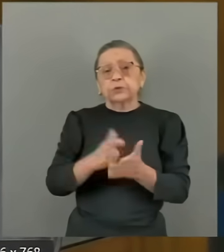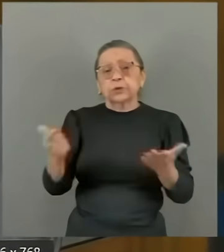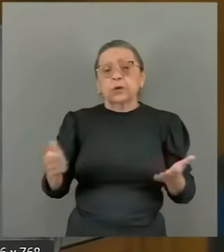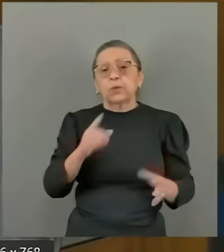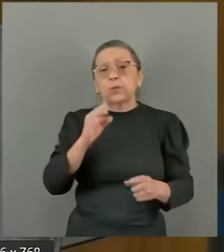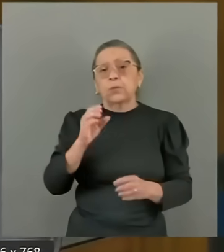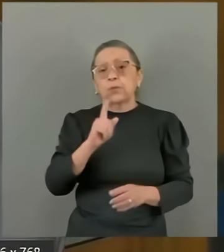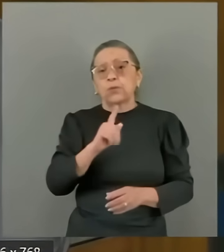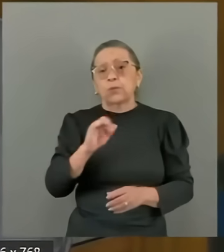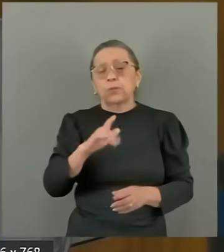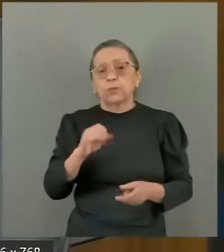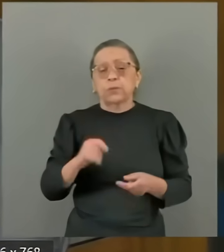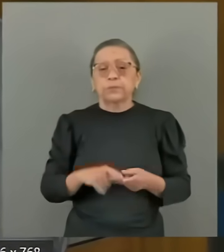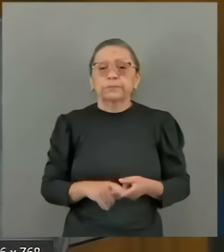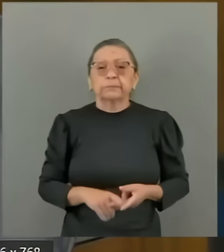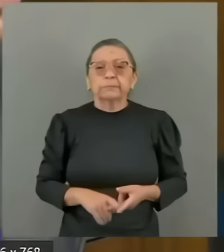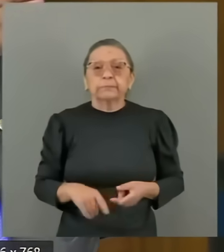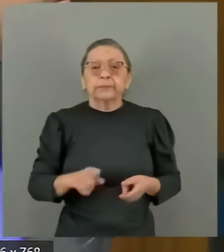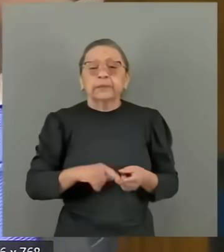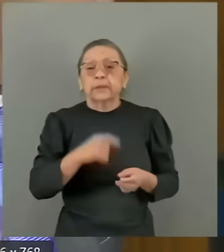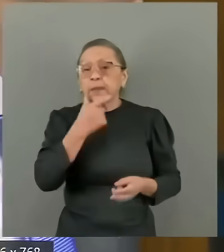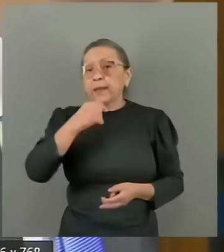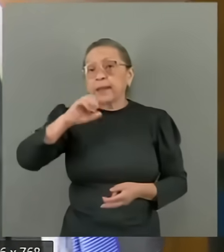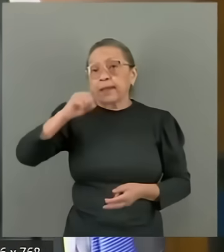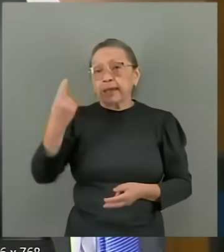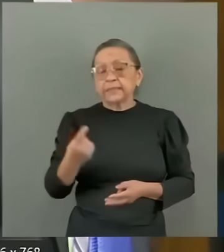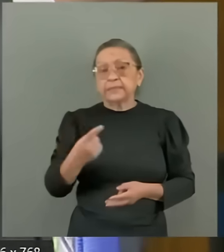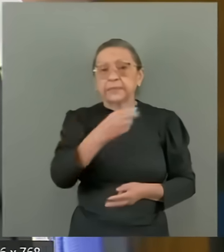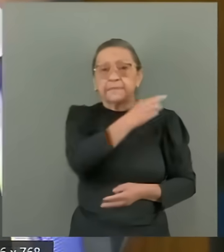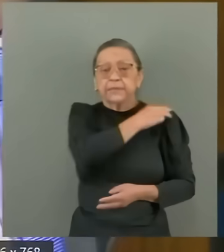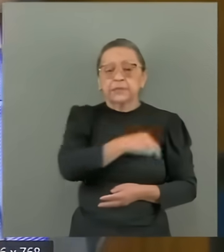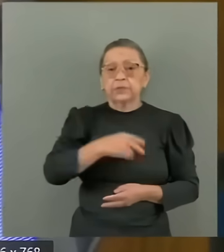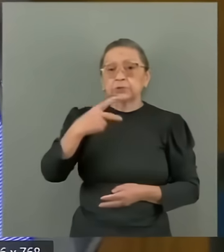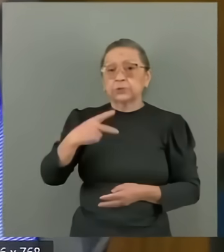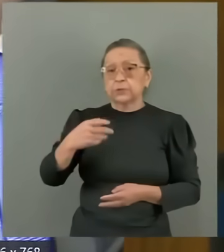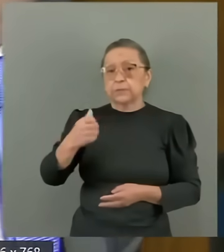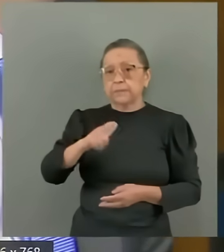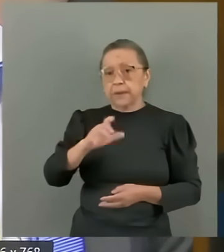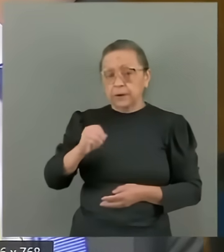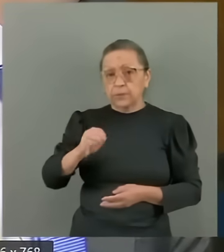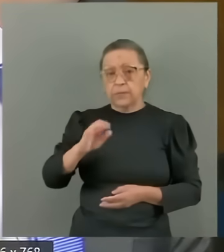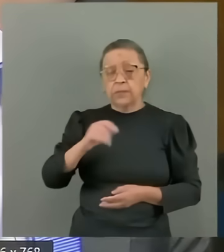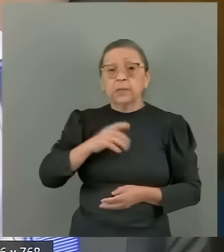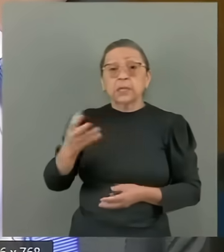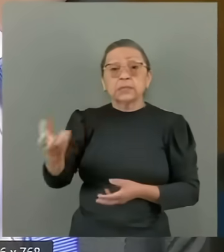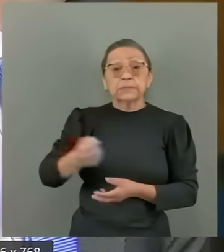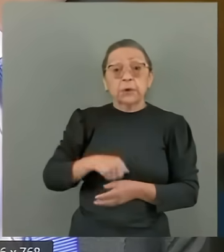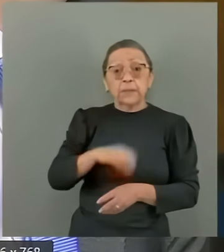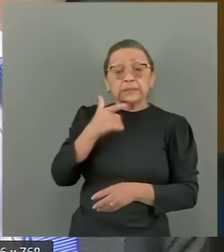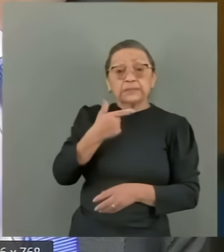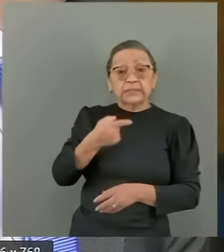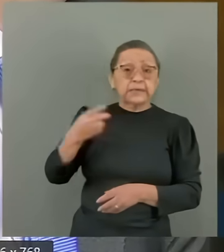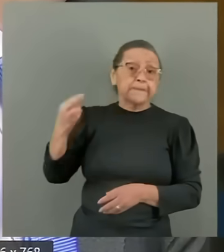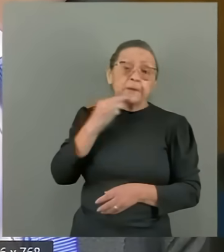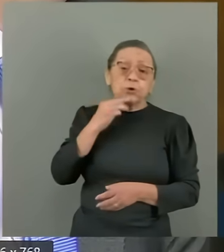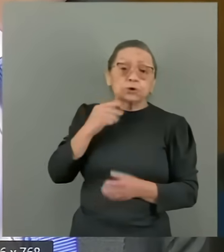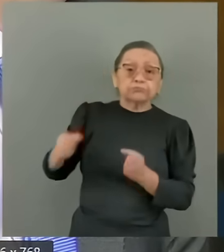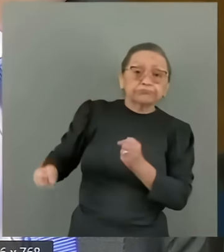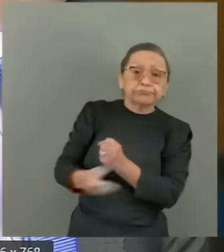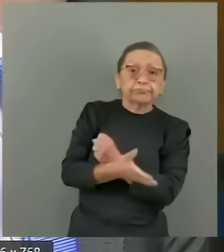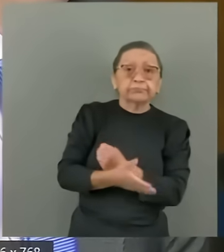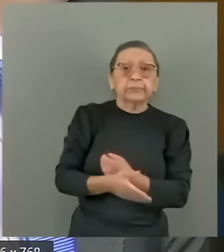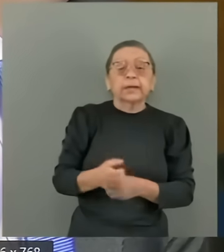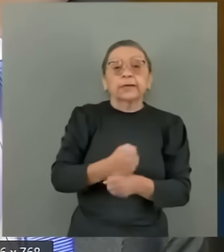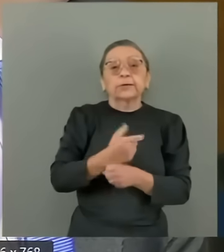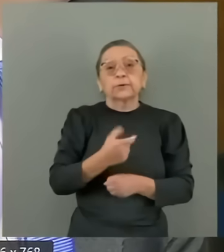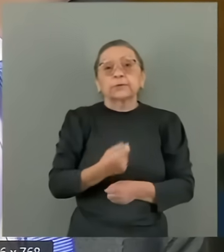2010. Ex-ministro Paulo Bernardo recebeu mais de 7 milhões em propina, diz investigadores. Isso aqui é